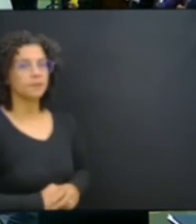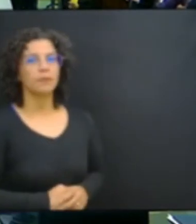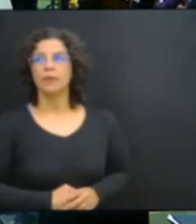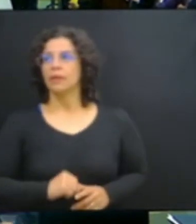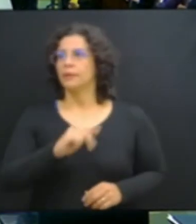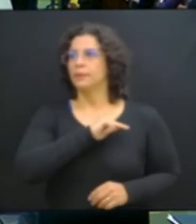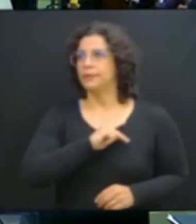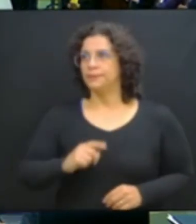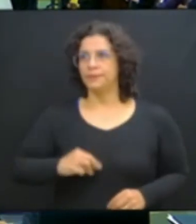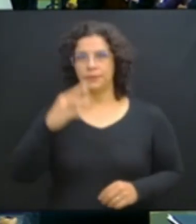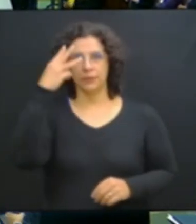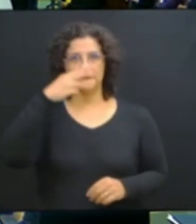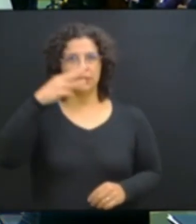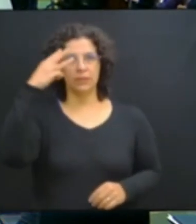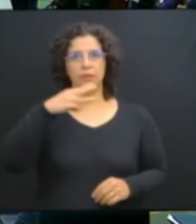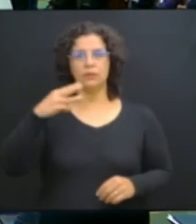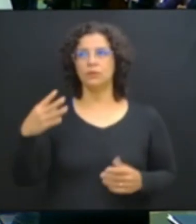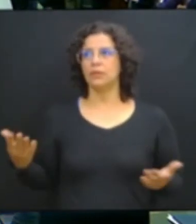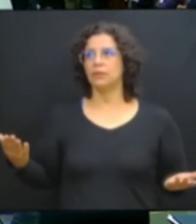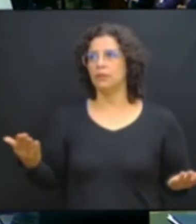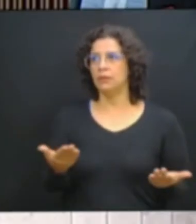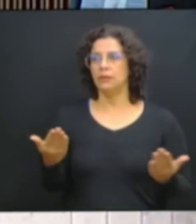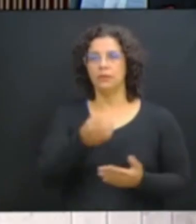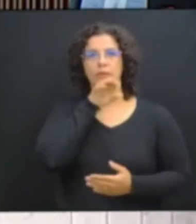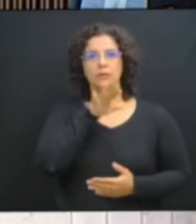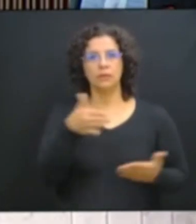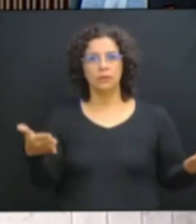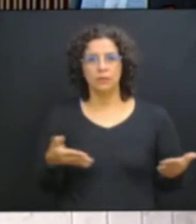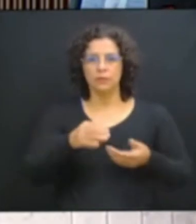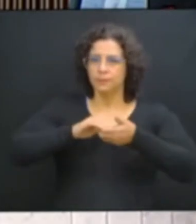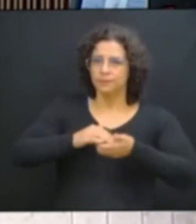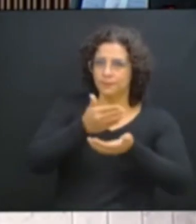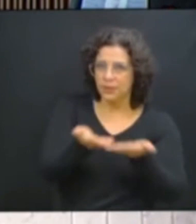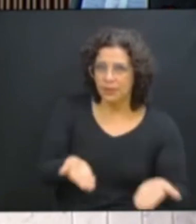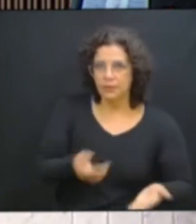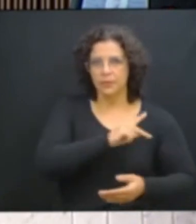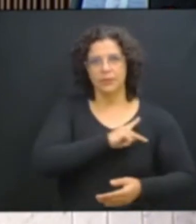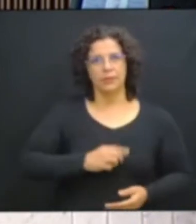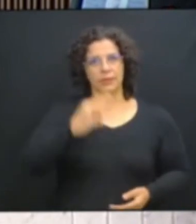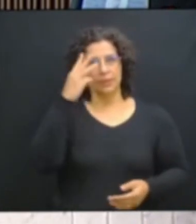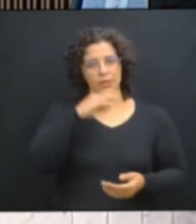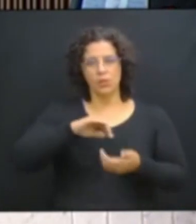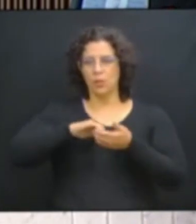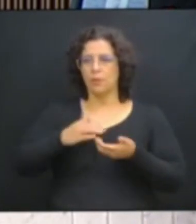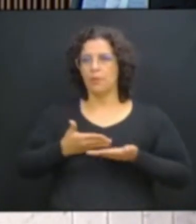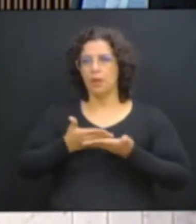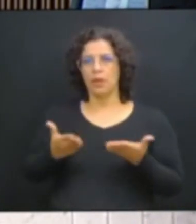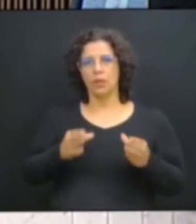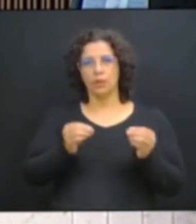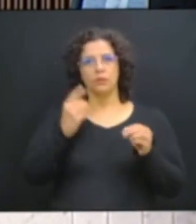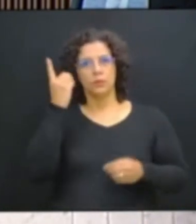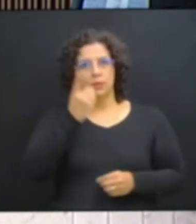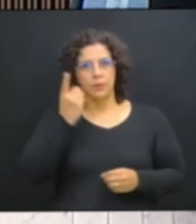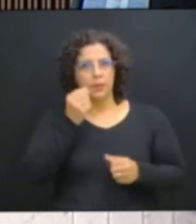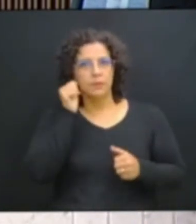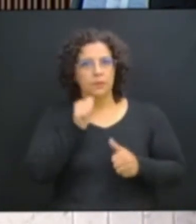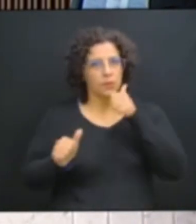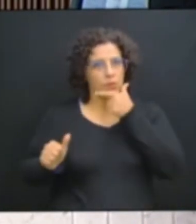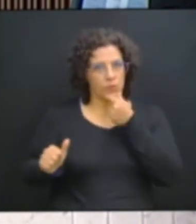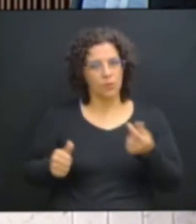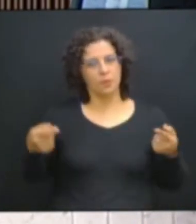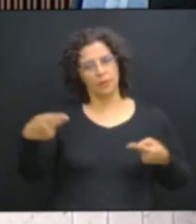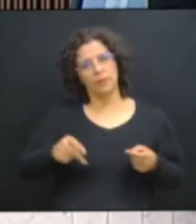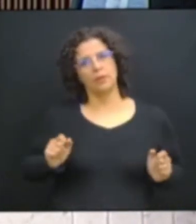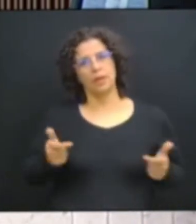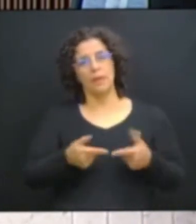Presidente Tercílio, boa tarde ao senhor. Cumprimentando o senhor, eu cumprimento a todos os deputados e deputadas.